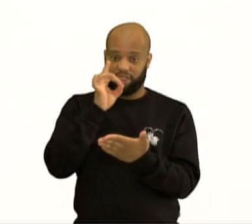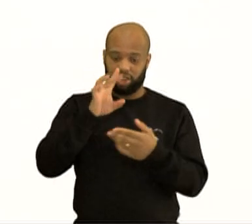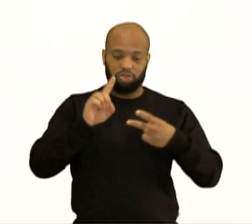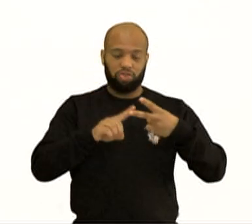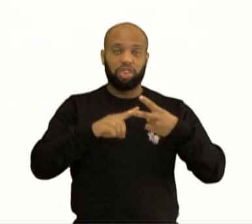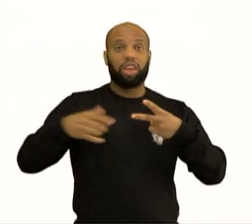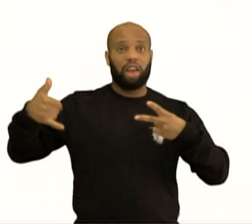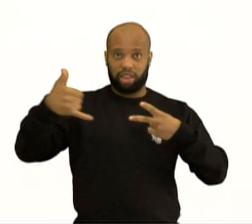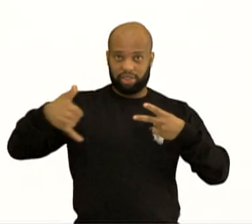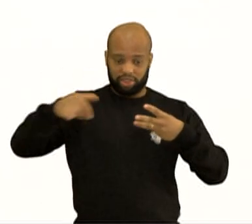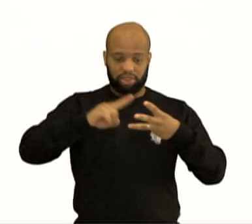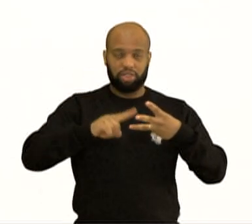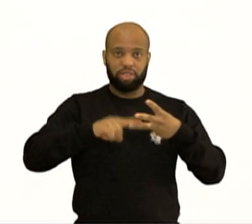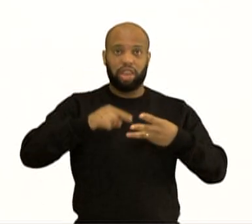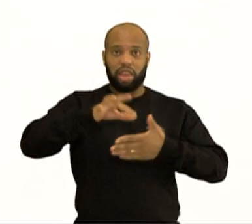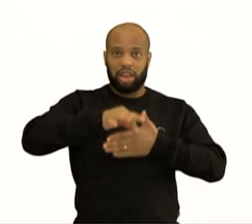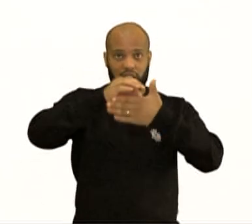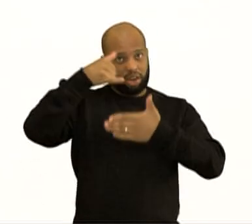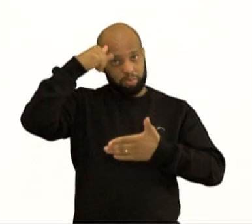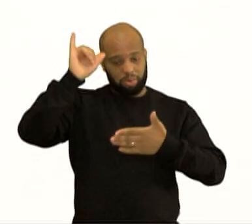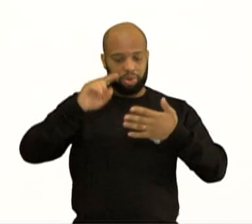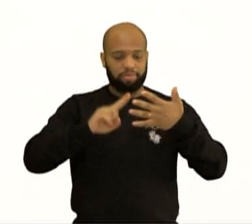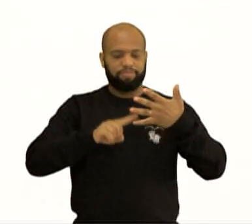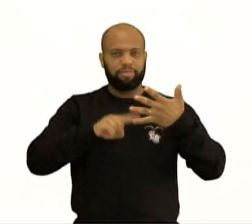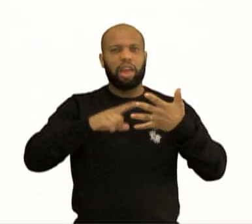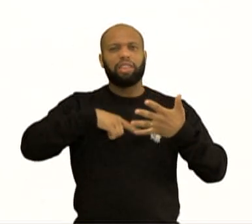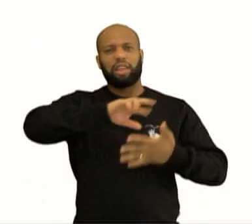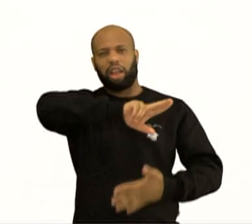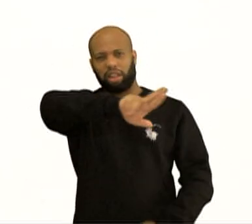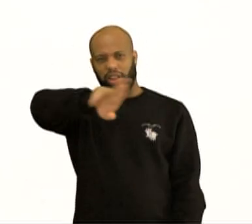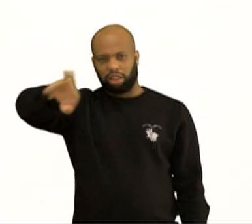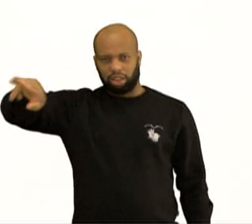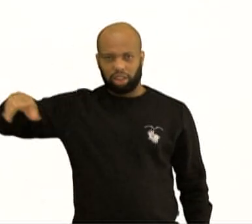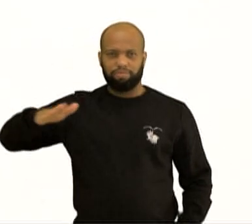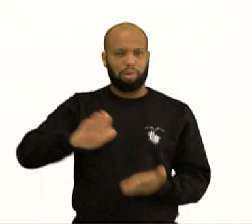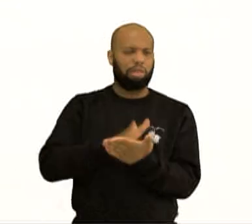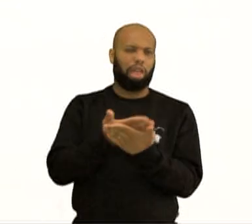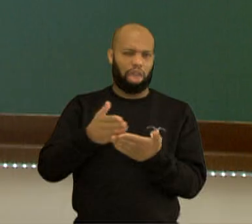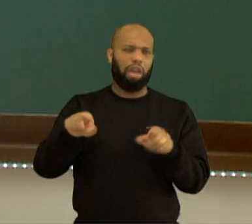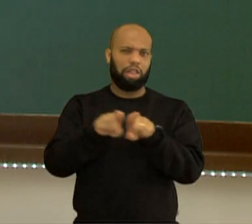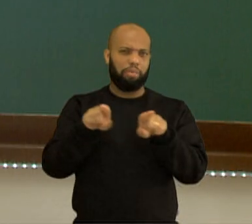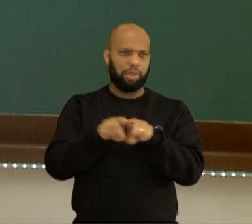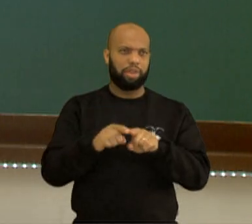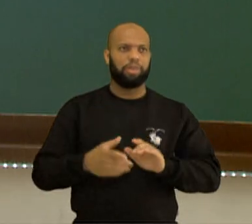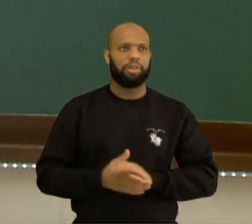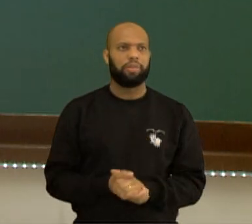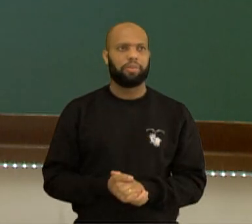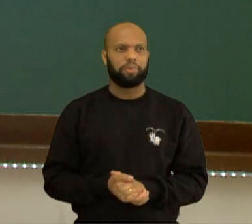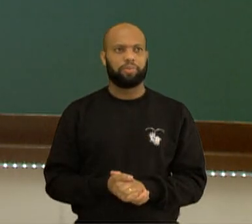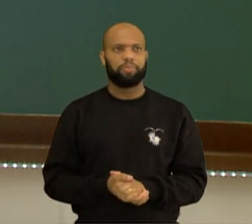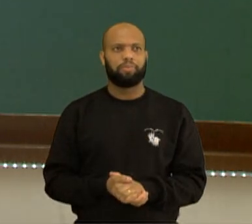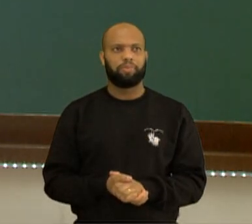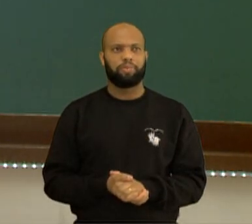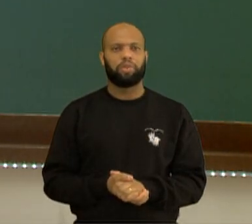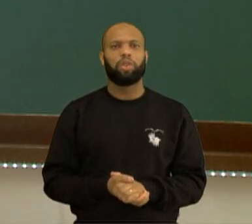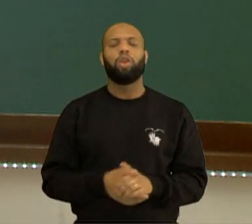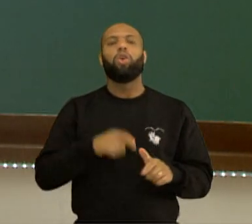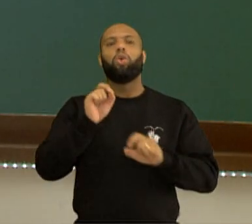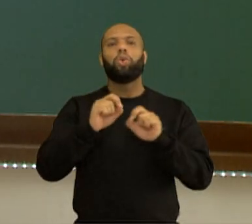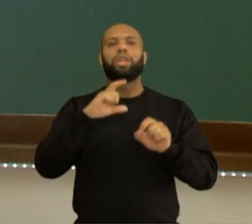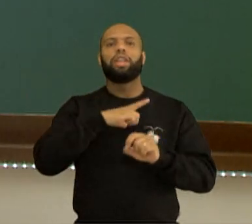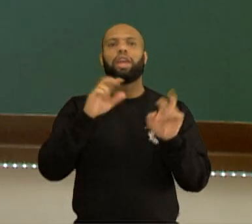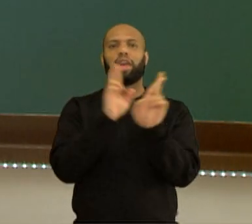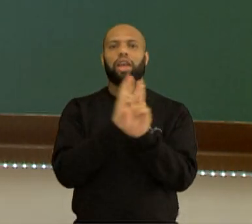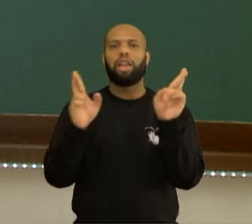azeite de oliva, a carne bovina, castanha, a linhaça, manteiga, entre outros. E qual que é a relação